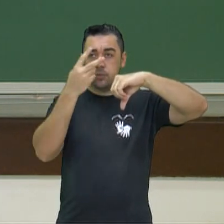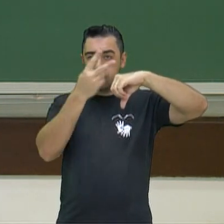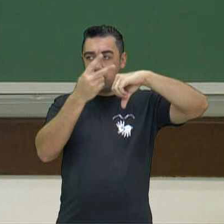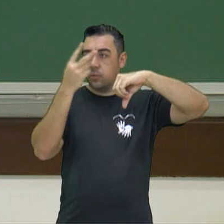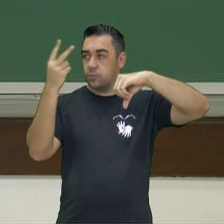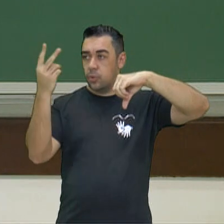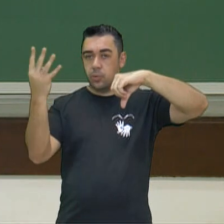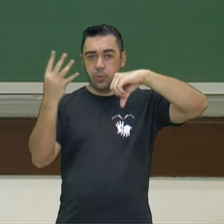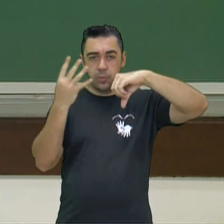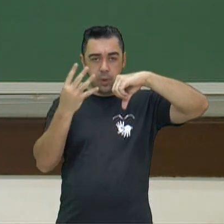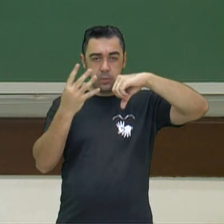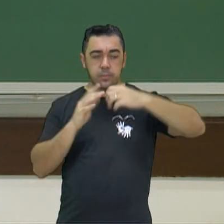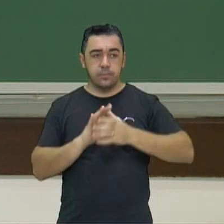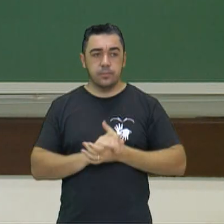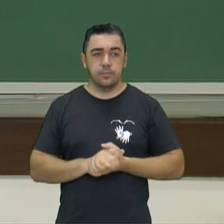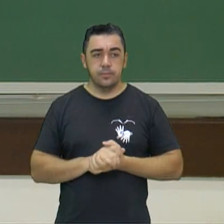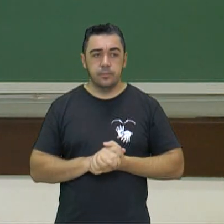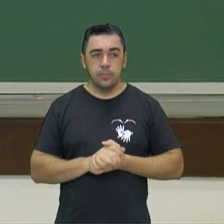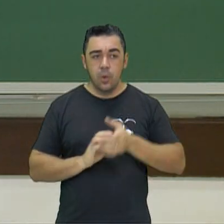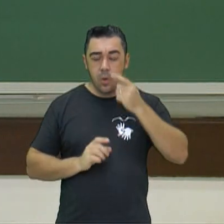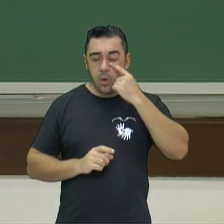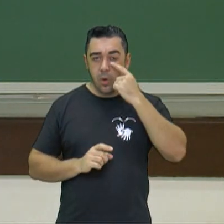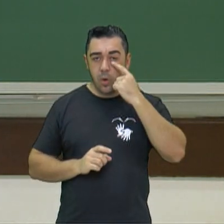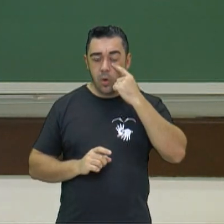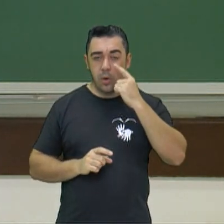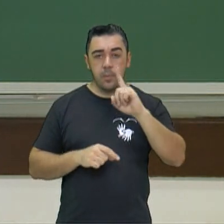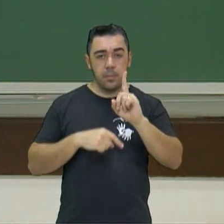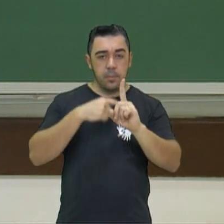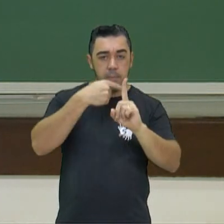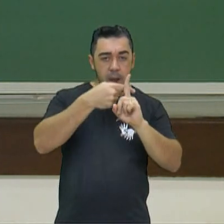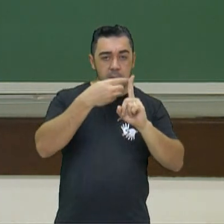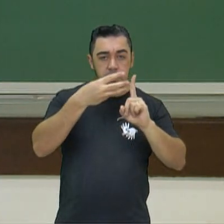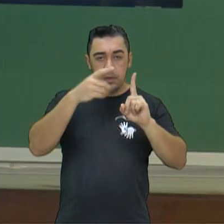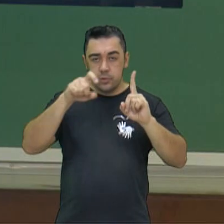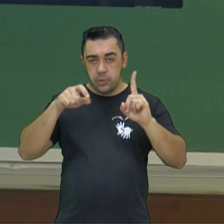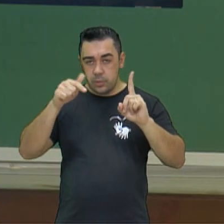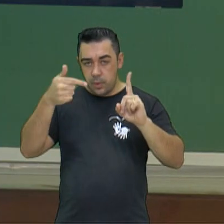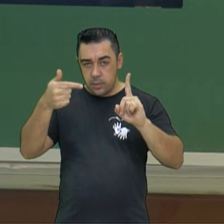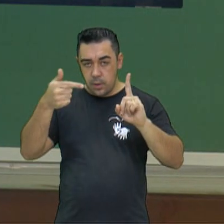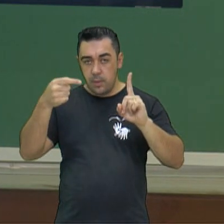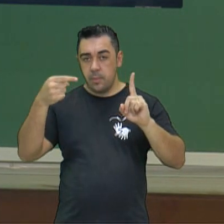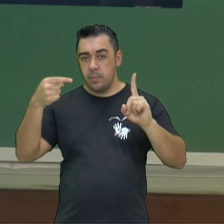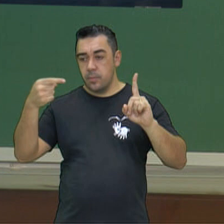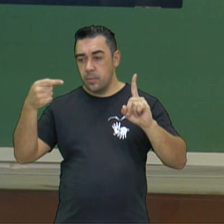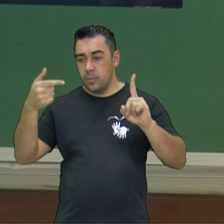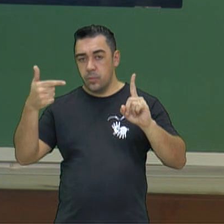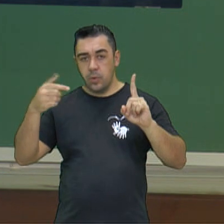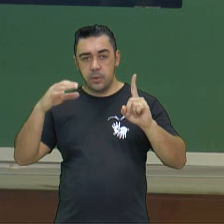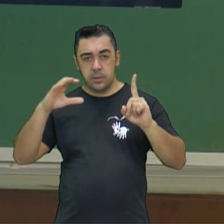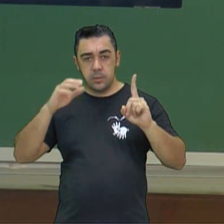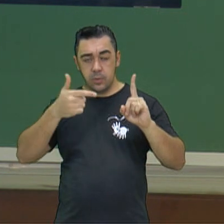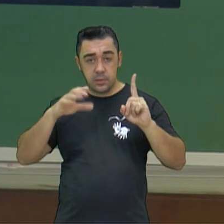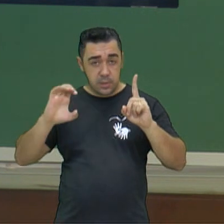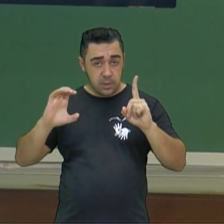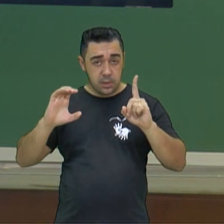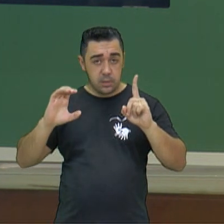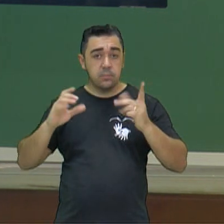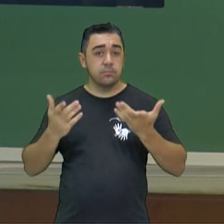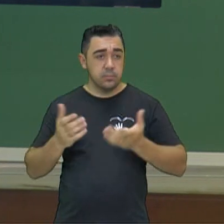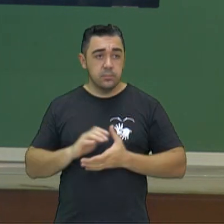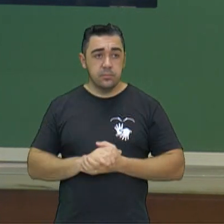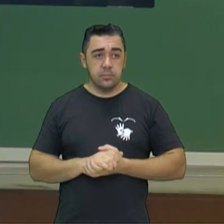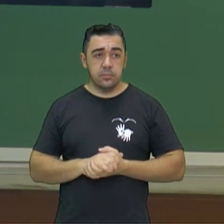expoente, 9x na quarta. Olha lá, mais 3x² vezes 2c vai dar o quê?